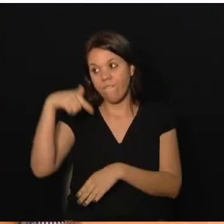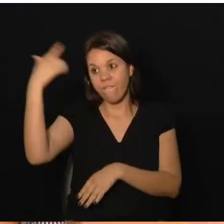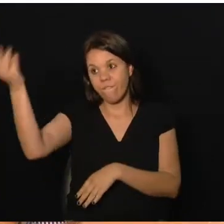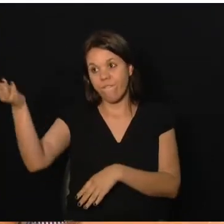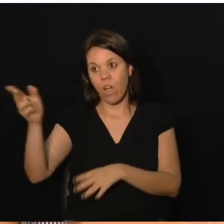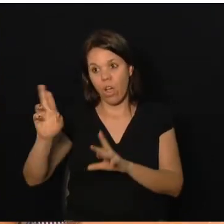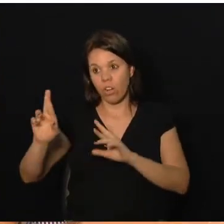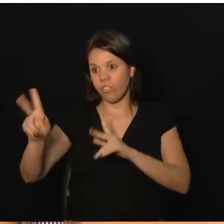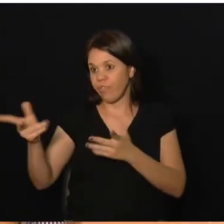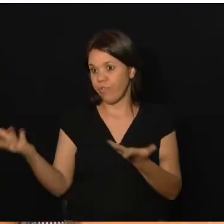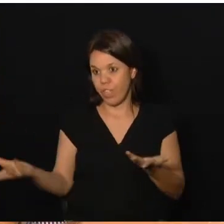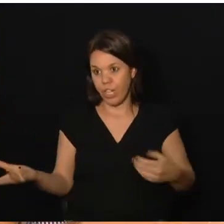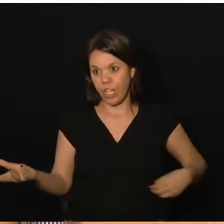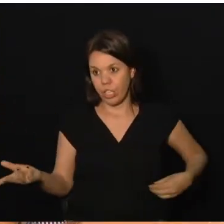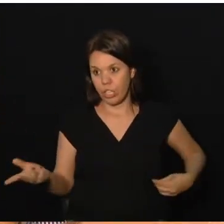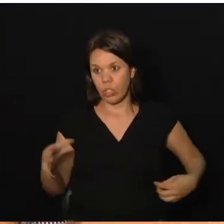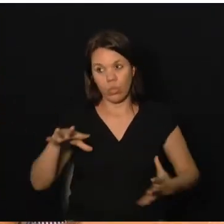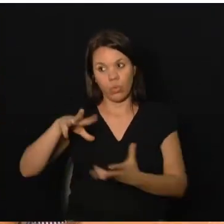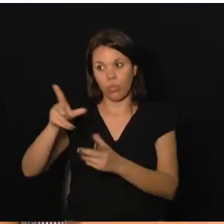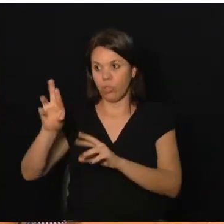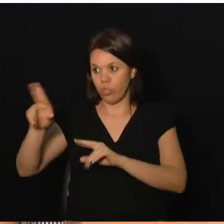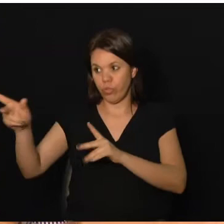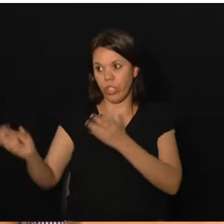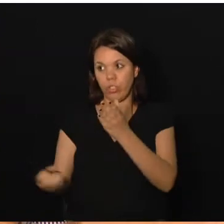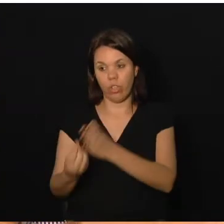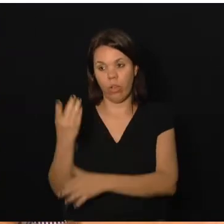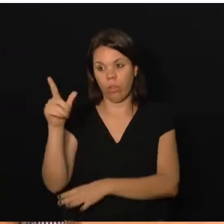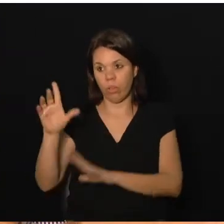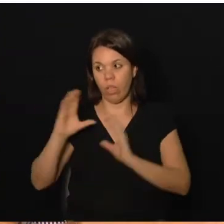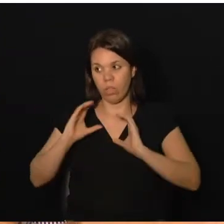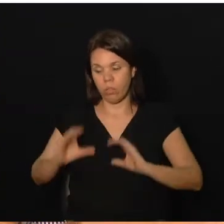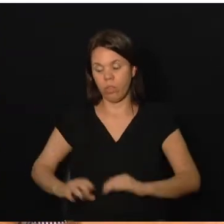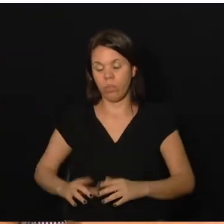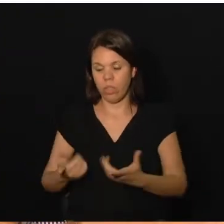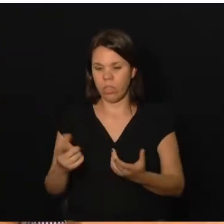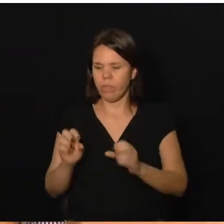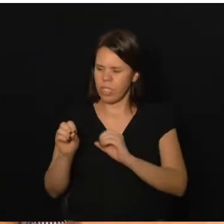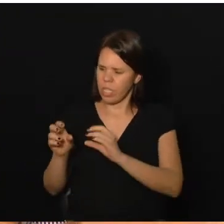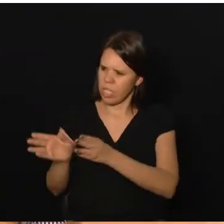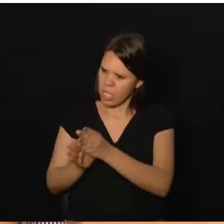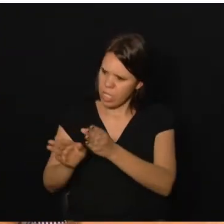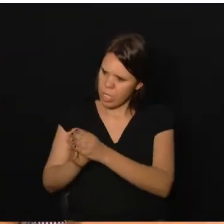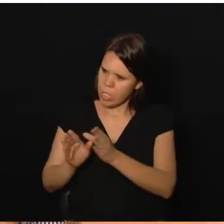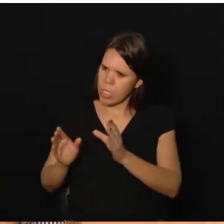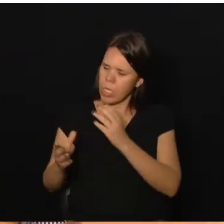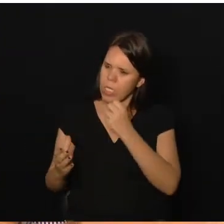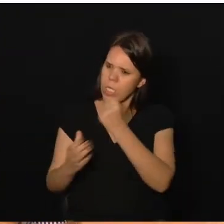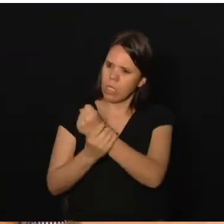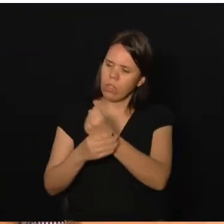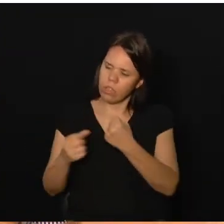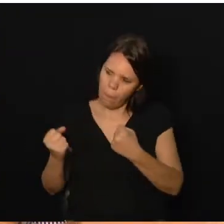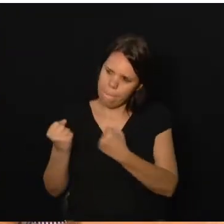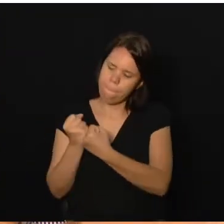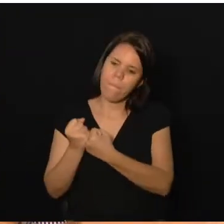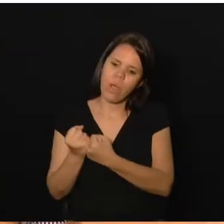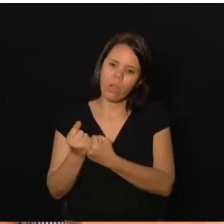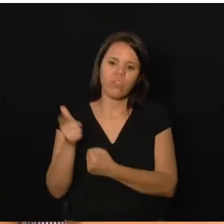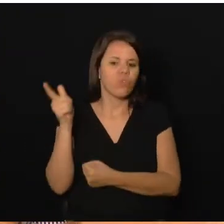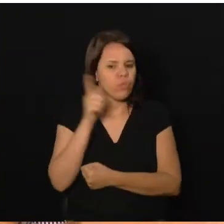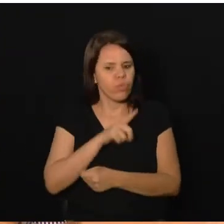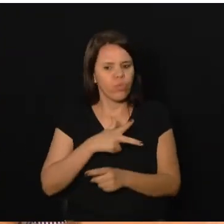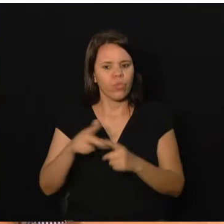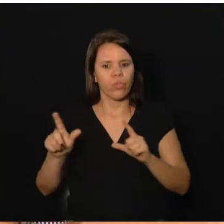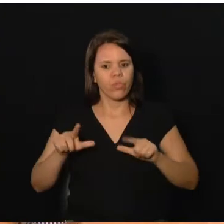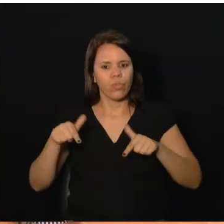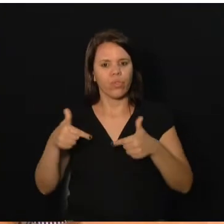se você dá essa identidade de que ele e dá essa segurança de que ele vai, que você está apoiando, ele vai conseguir